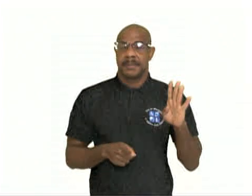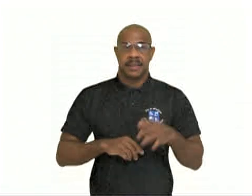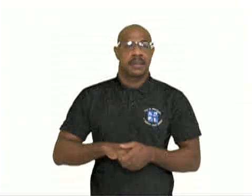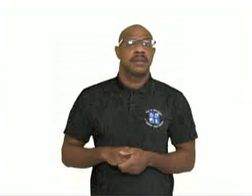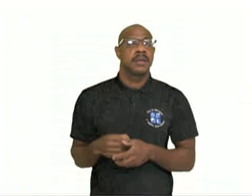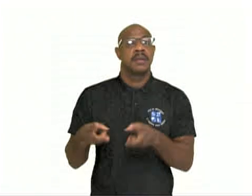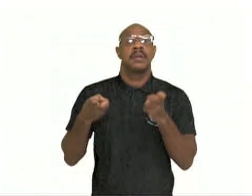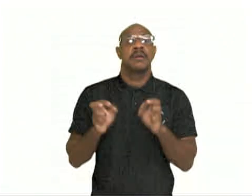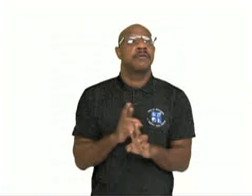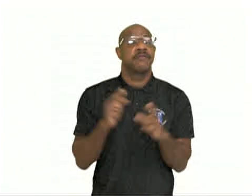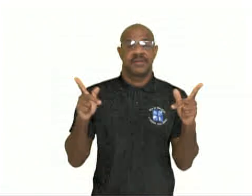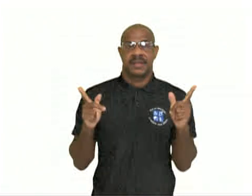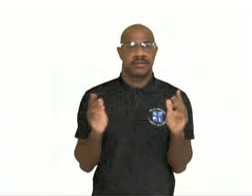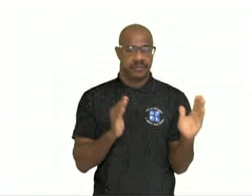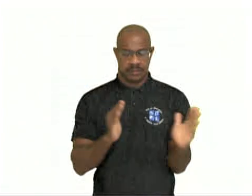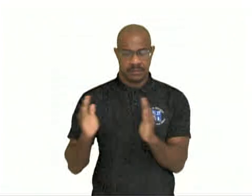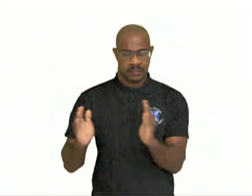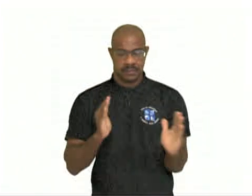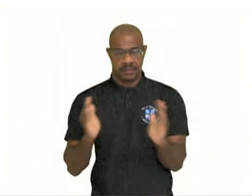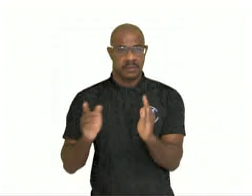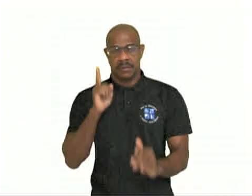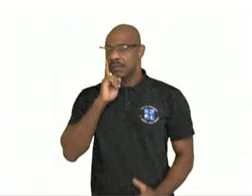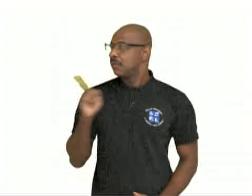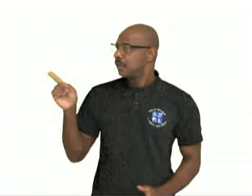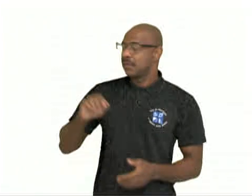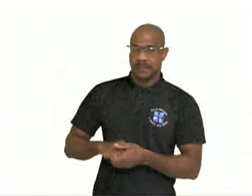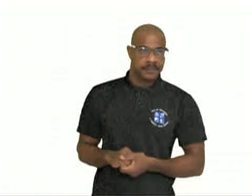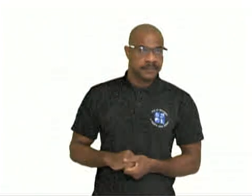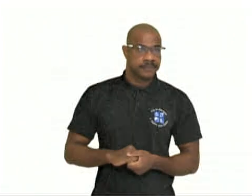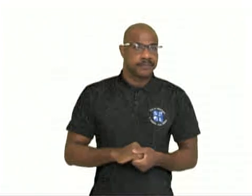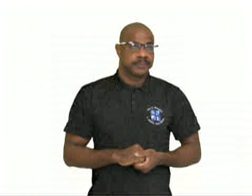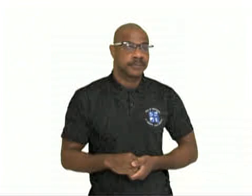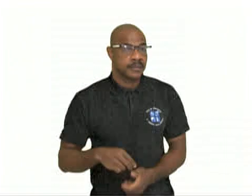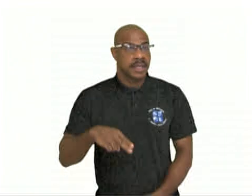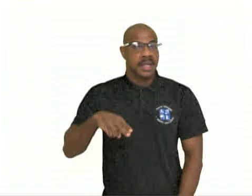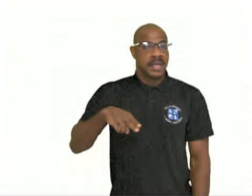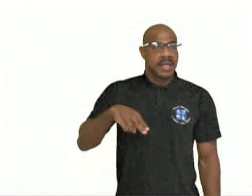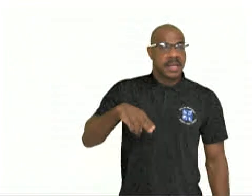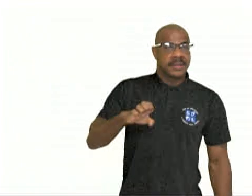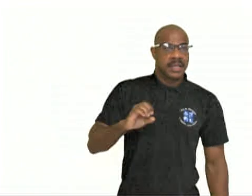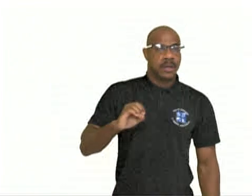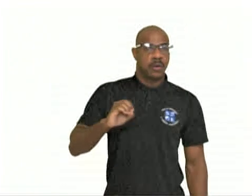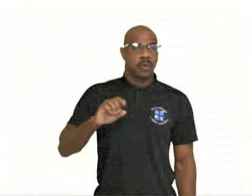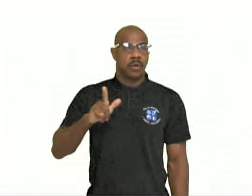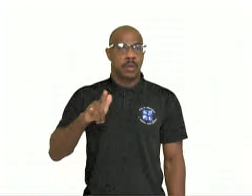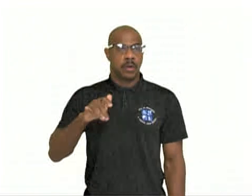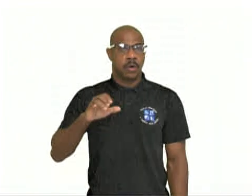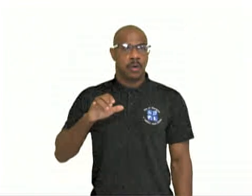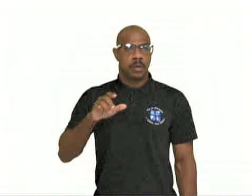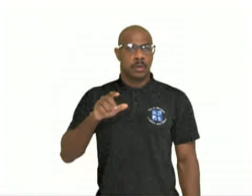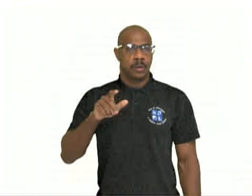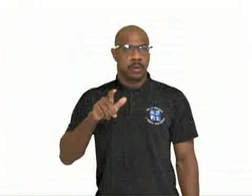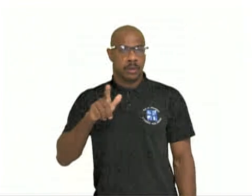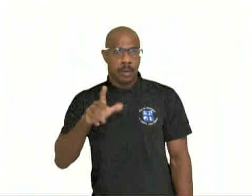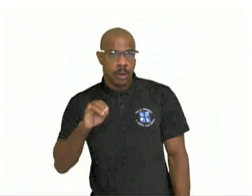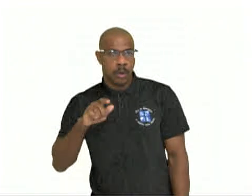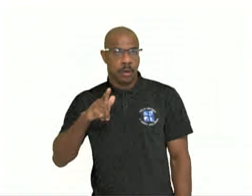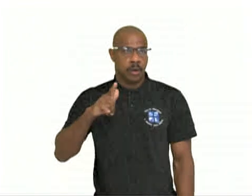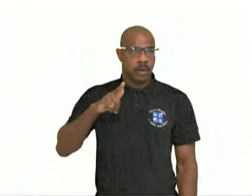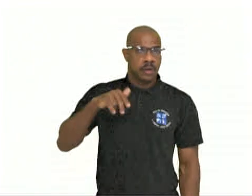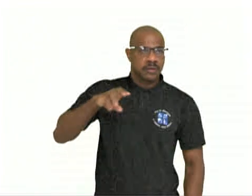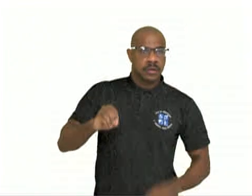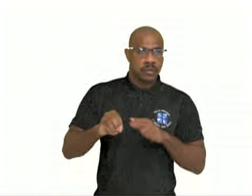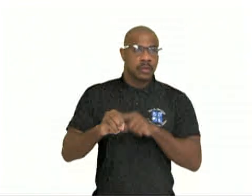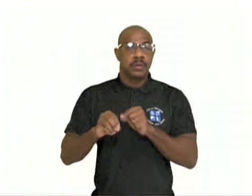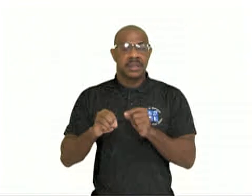notar entre o período neógeno e o quaternário? No neógeno, a Terra apresentava temperaturas muito baixas, né? A era do